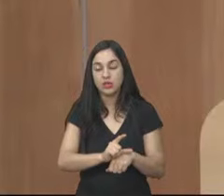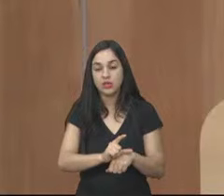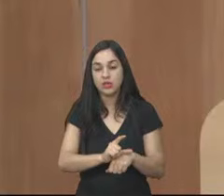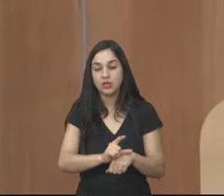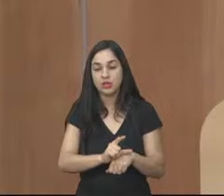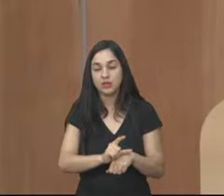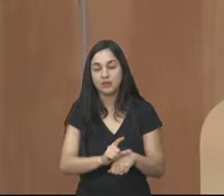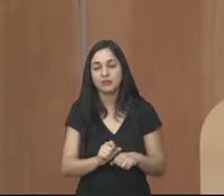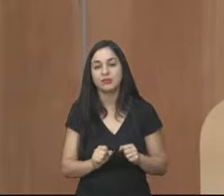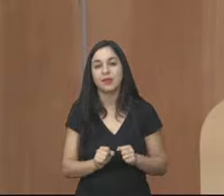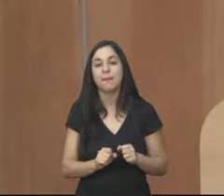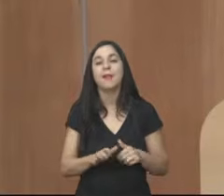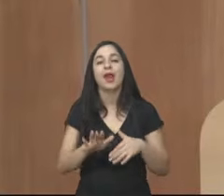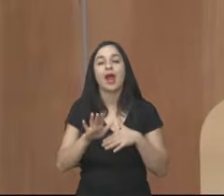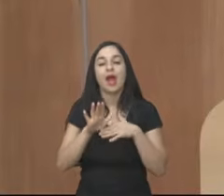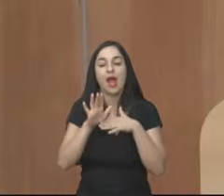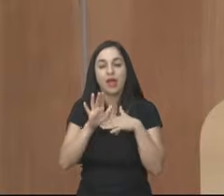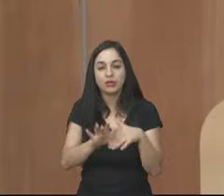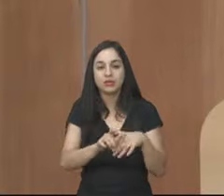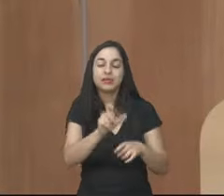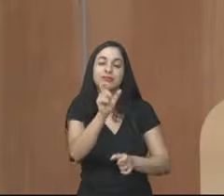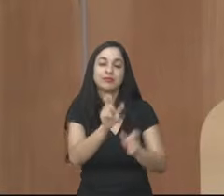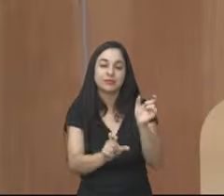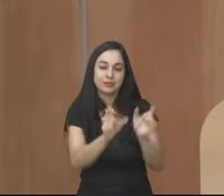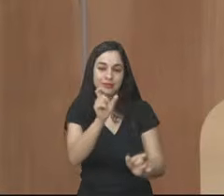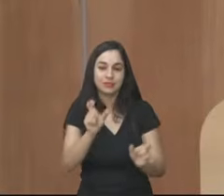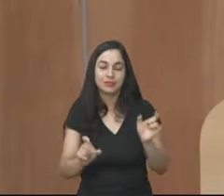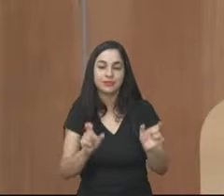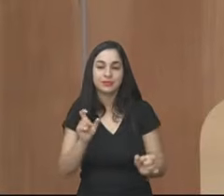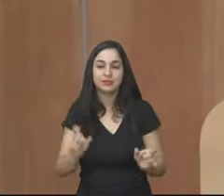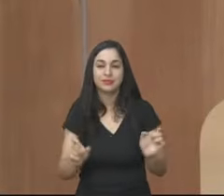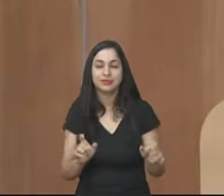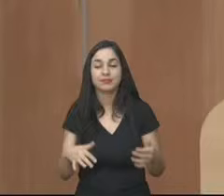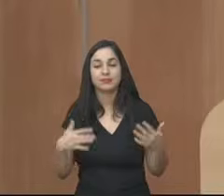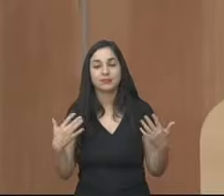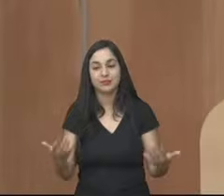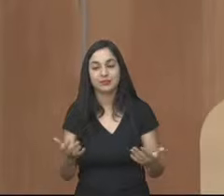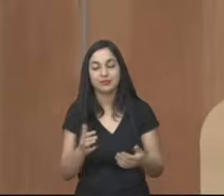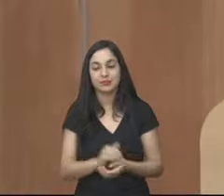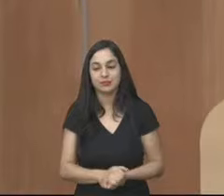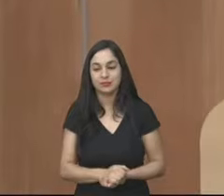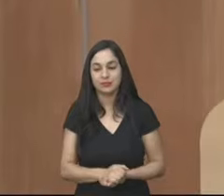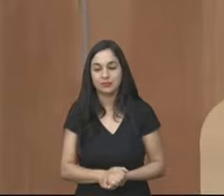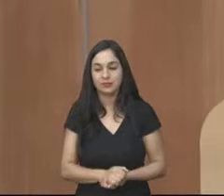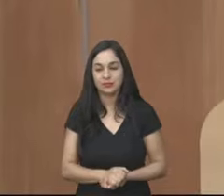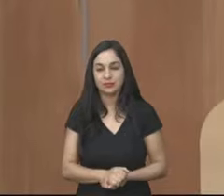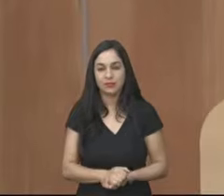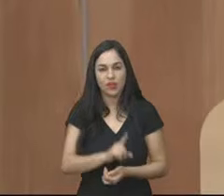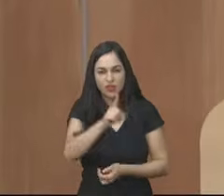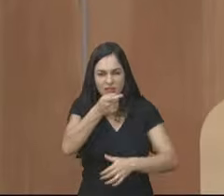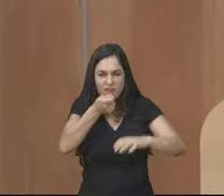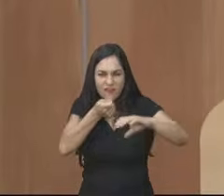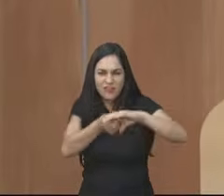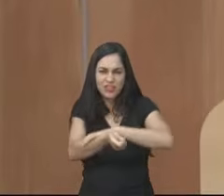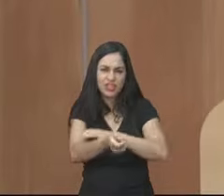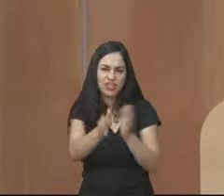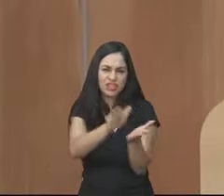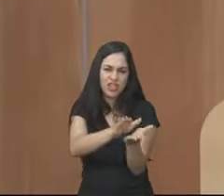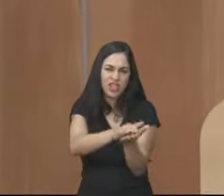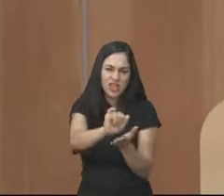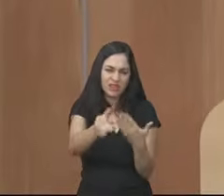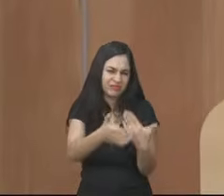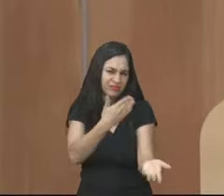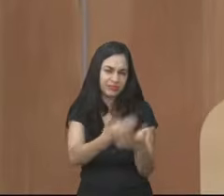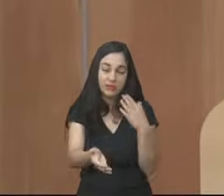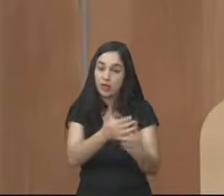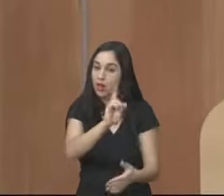lucro dela ajudar as pessoas. E olha, vocês não vão investir à toa em Jacareí.